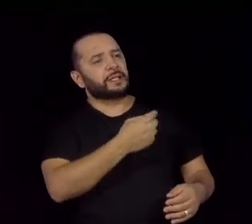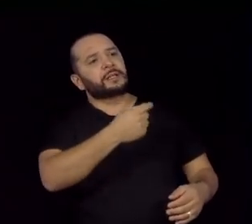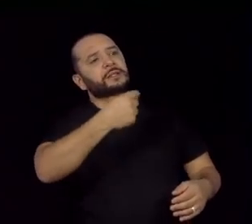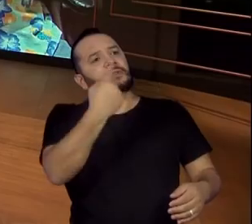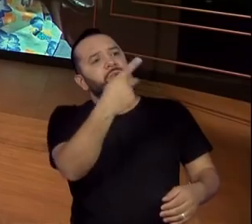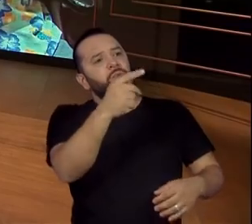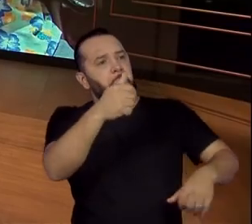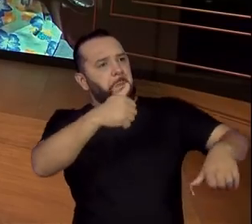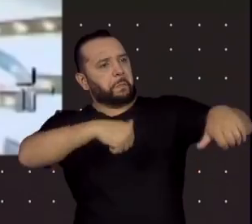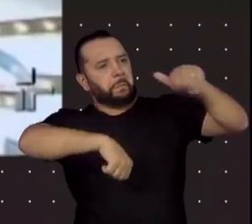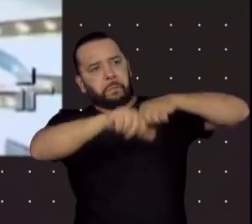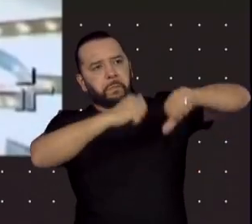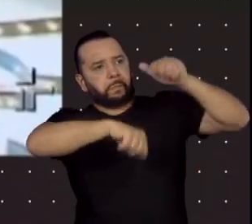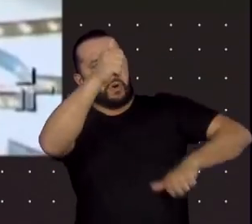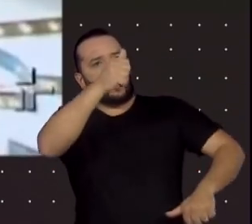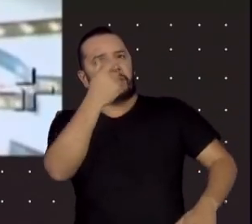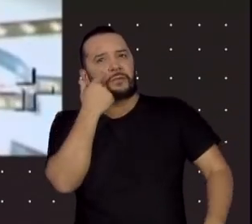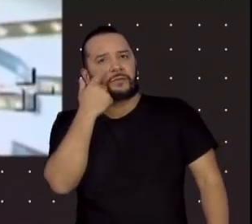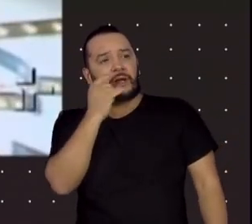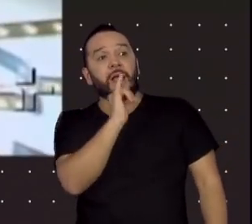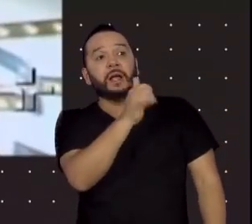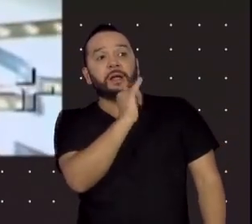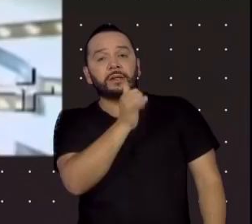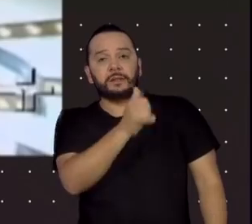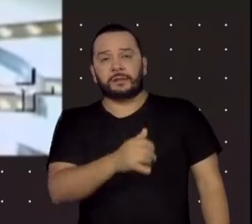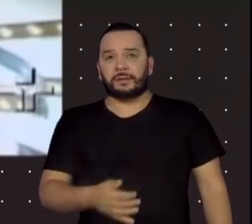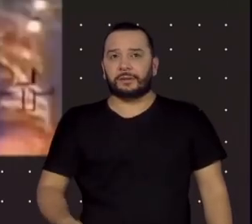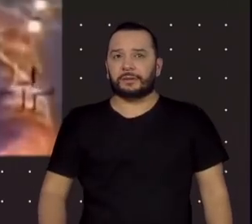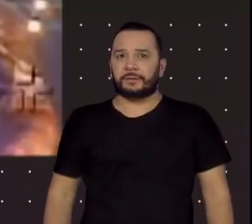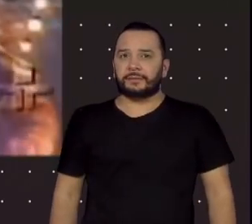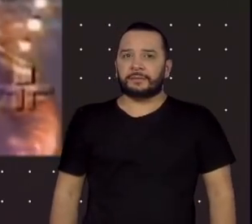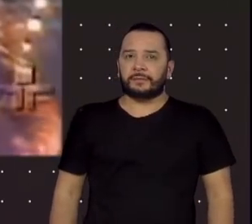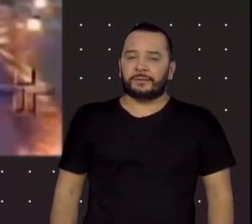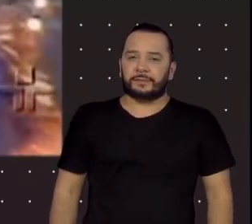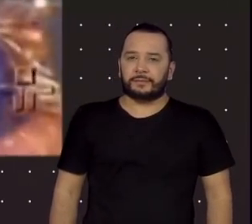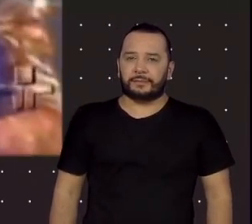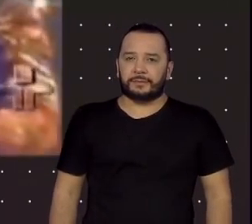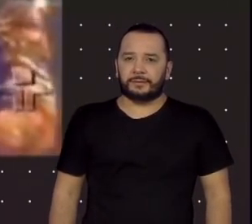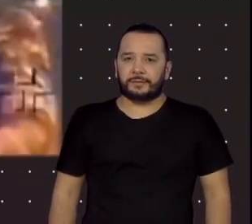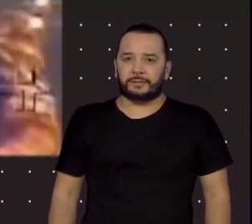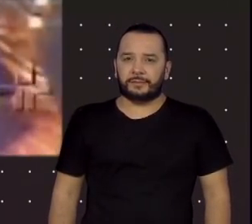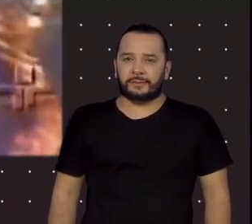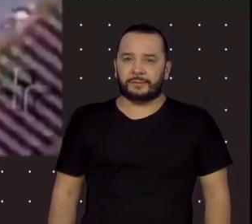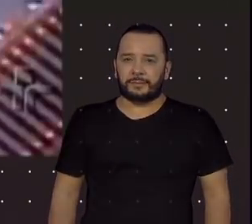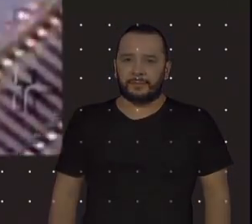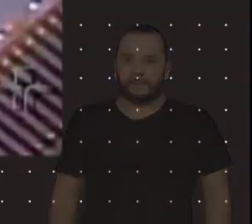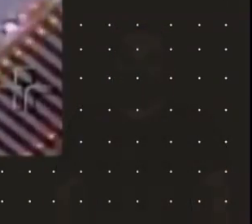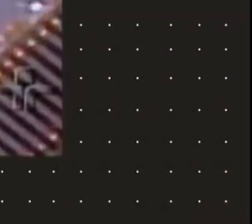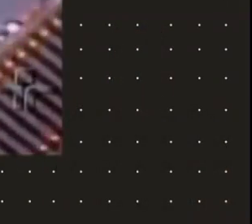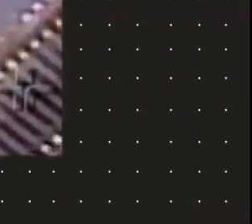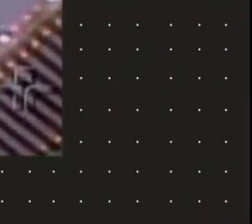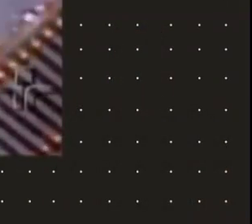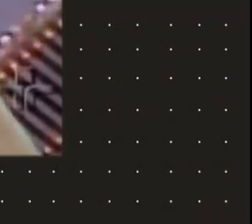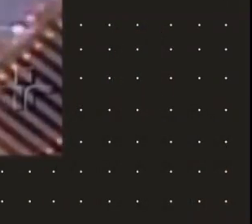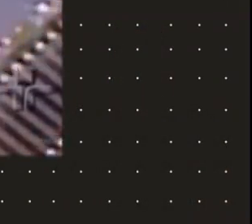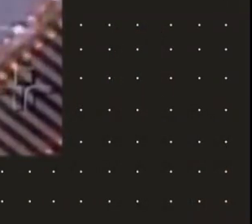uma olhada. A gente corre e a gente corre